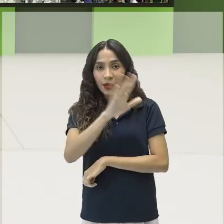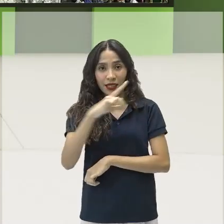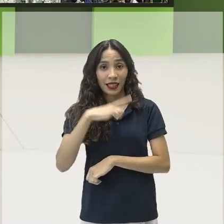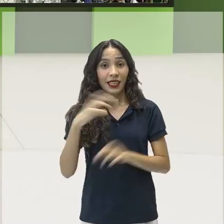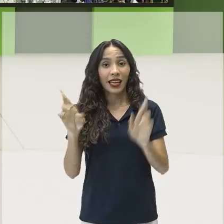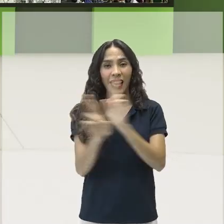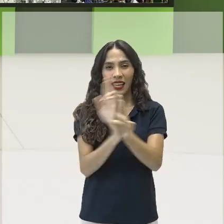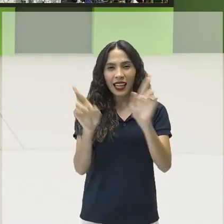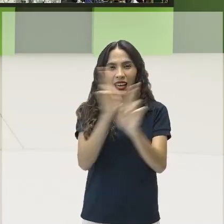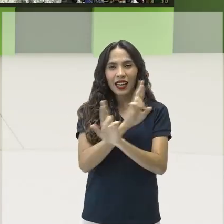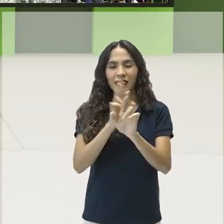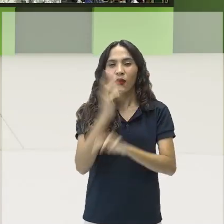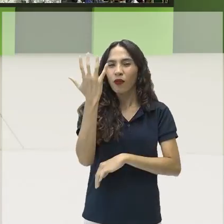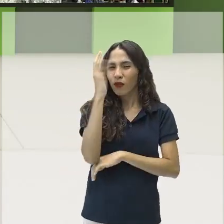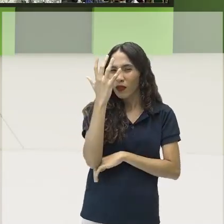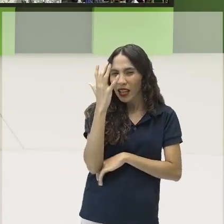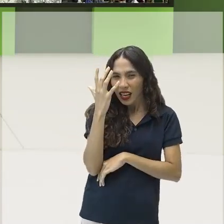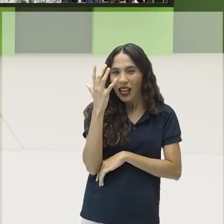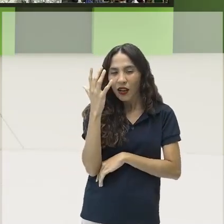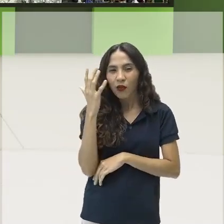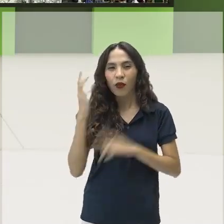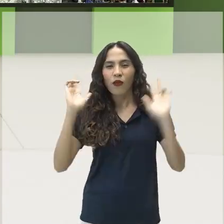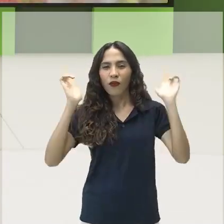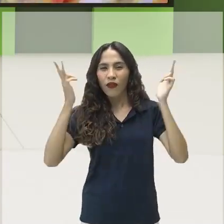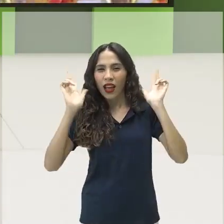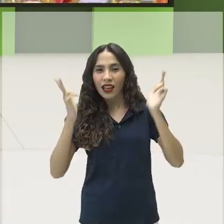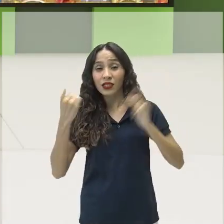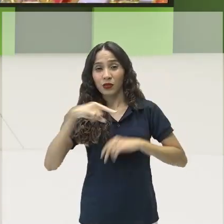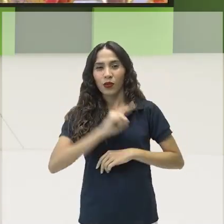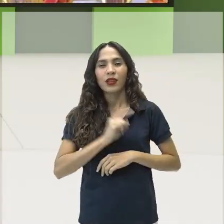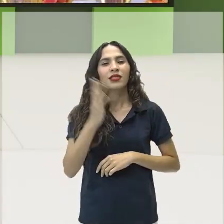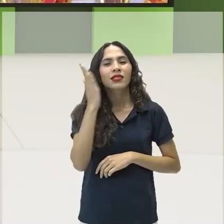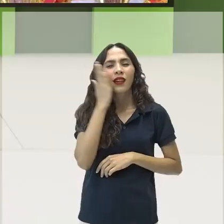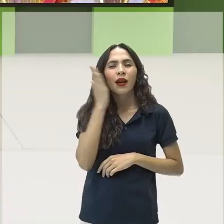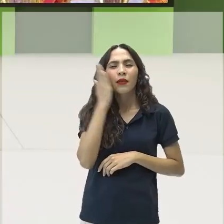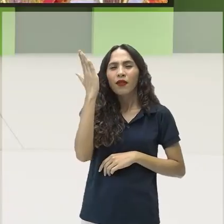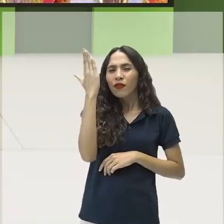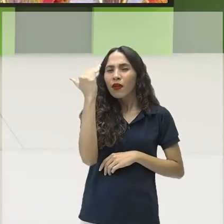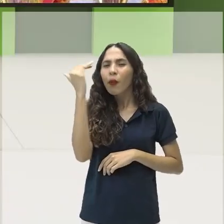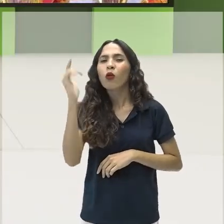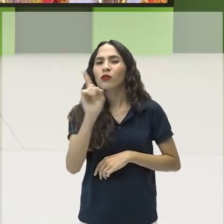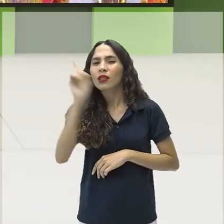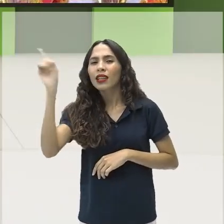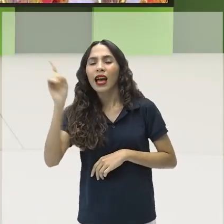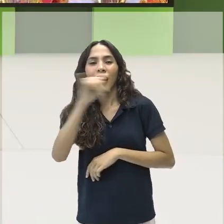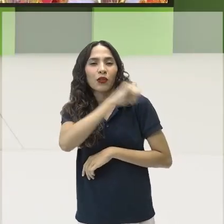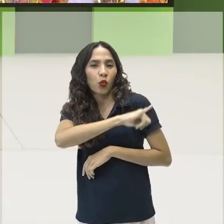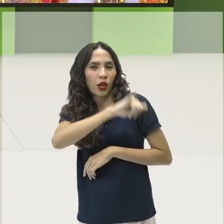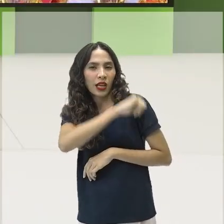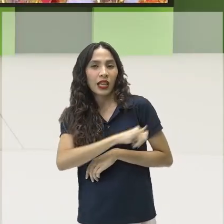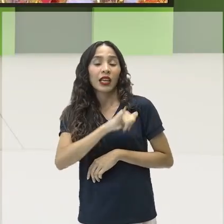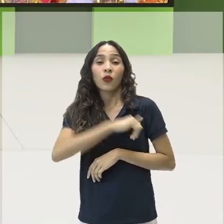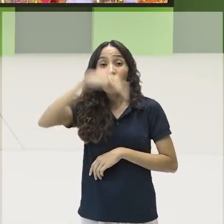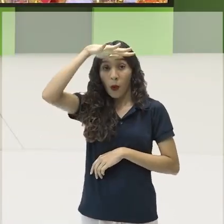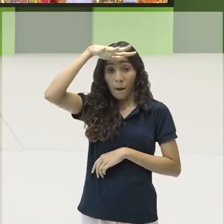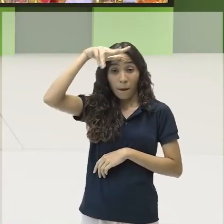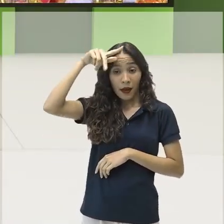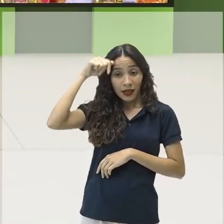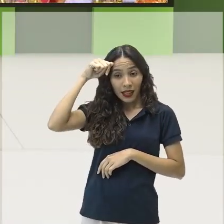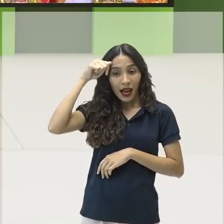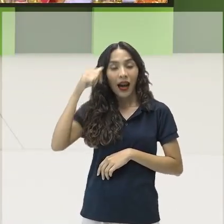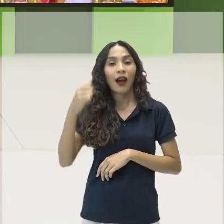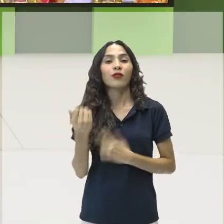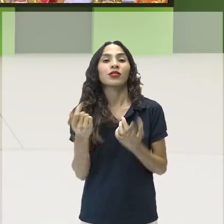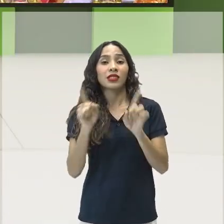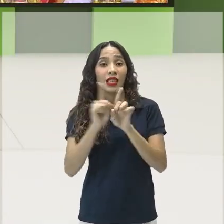ao carnaval. A gente sabe ali que existe carnaval bem famoso no Rio, em Manaus, em São Paulo, A